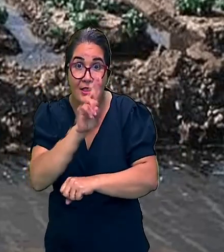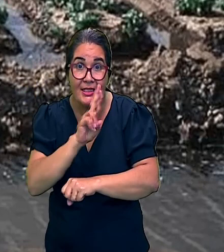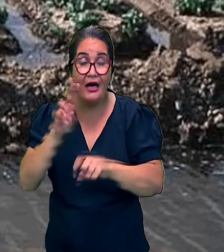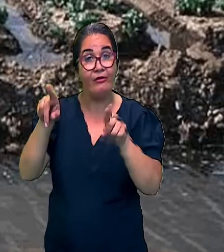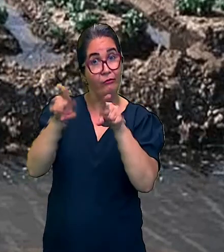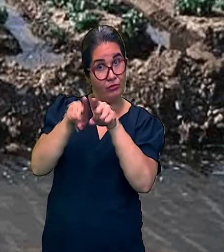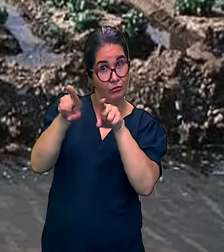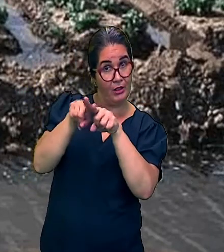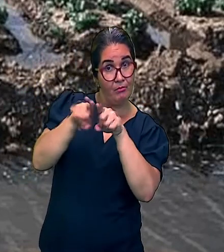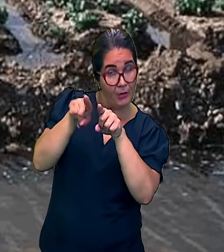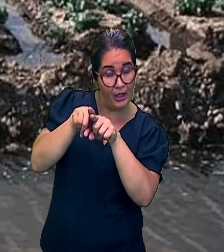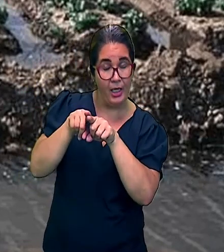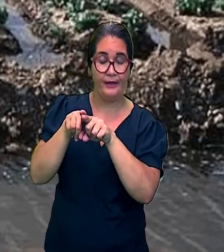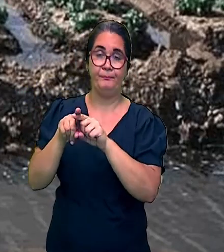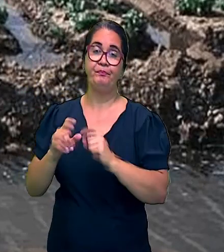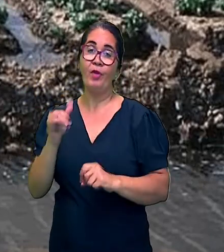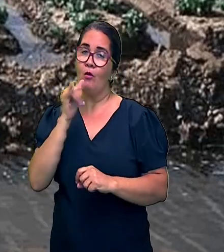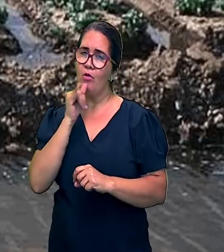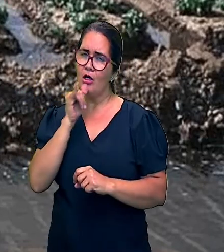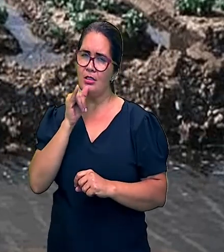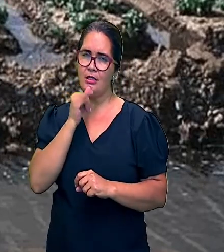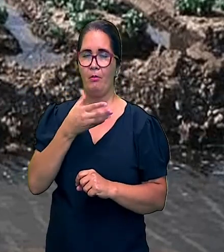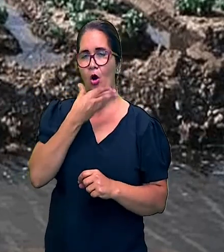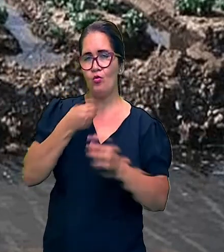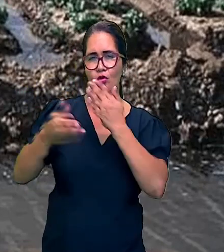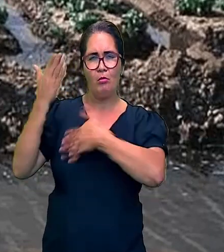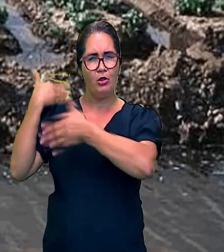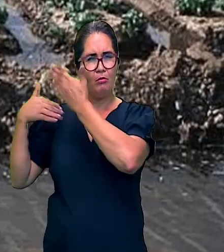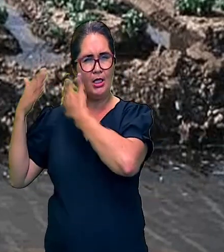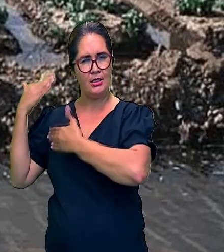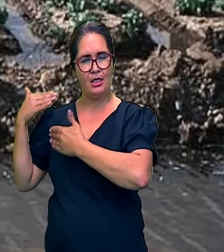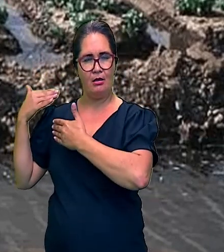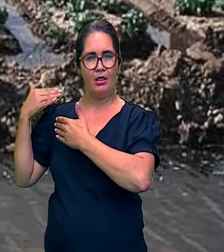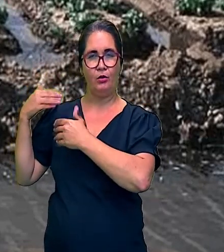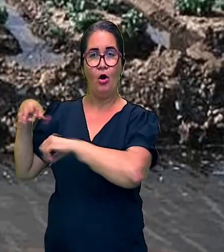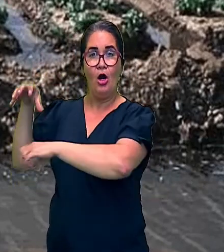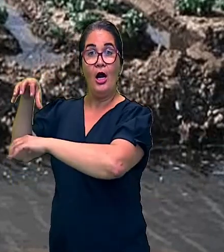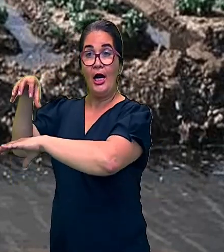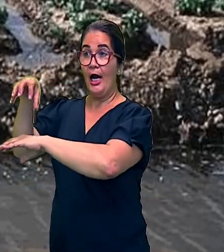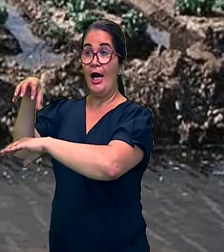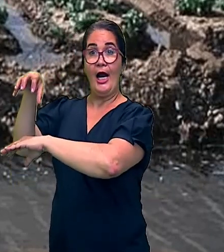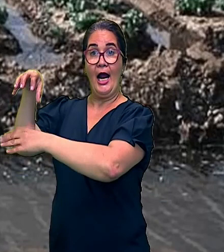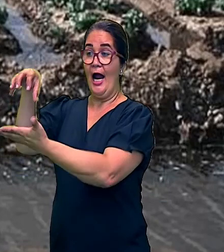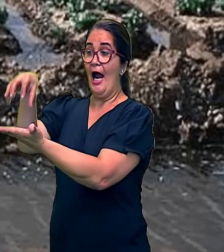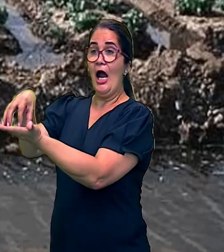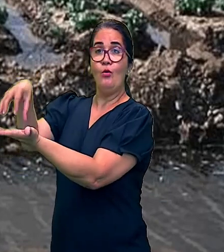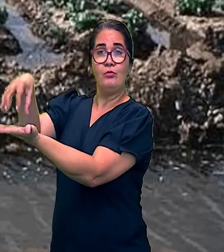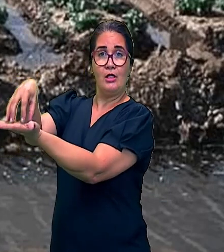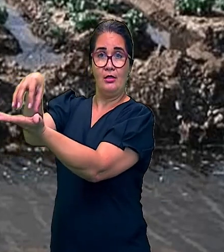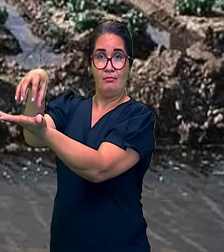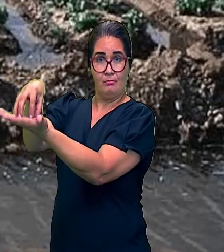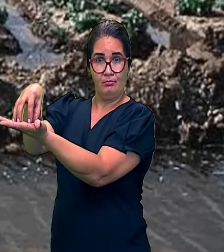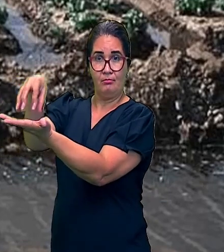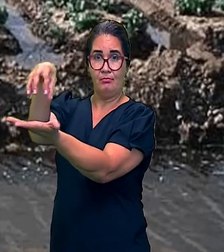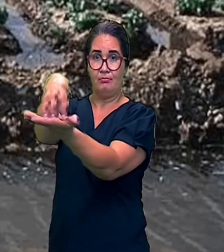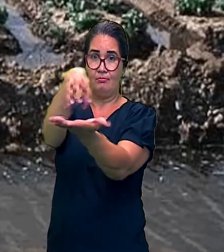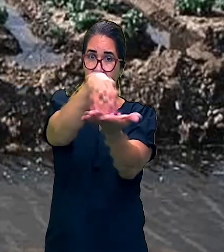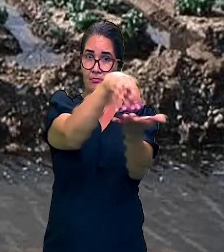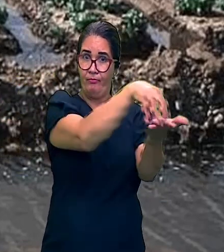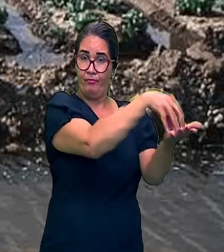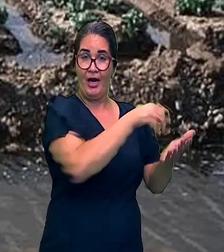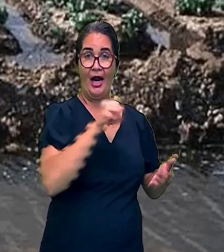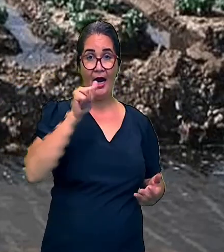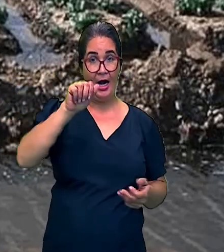beterraba, sobrava beterraba. Então, a minha aldeia trocava o excedente, aquilo que